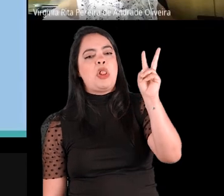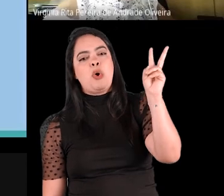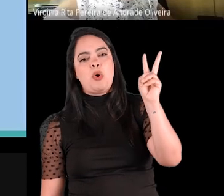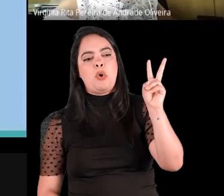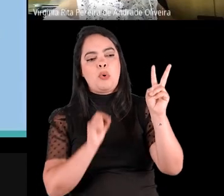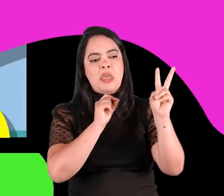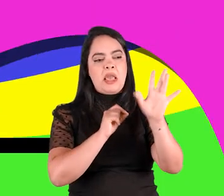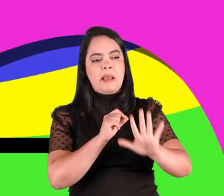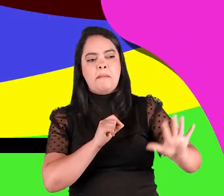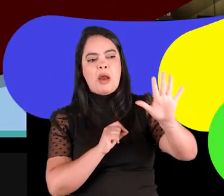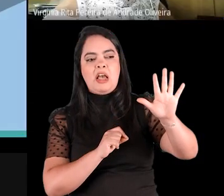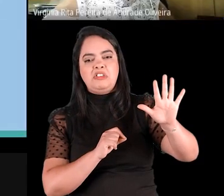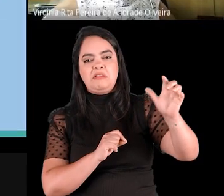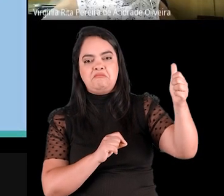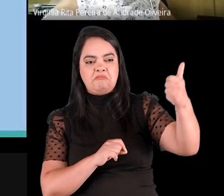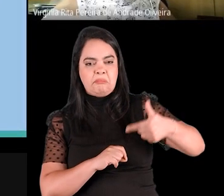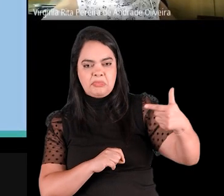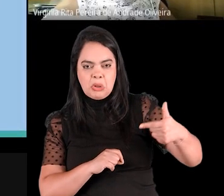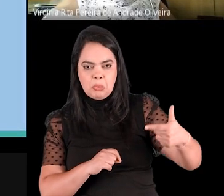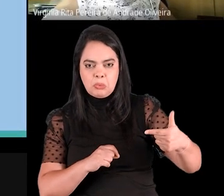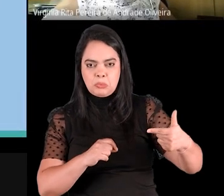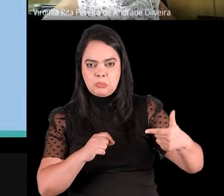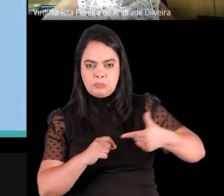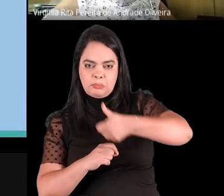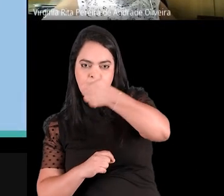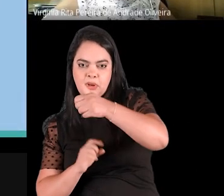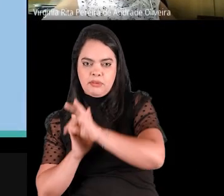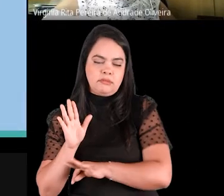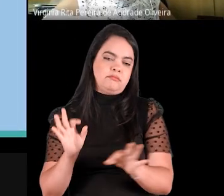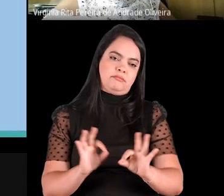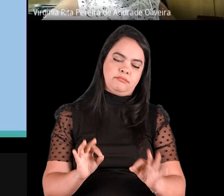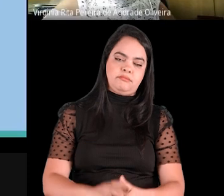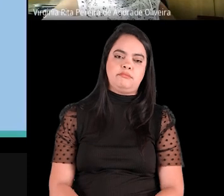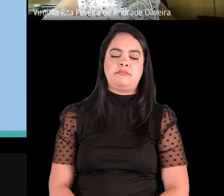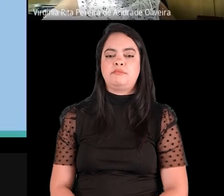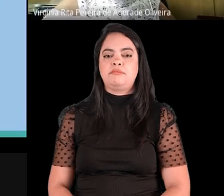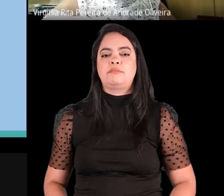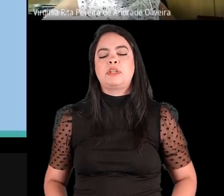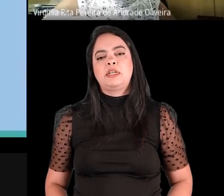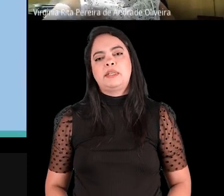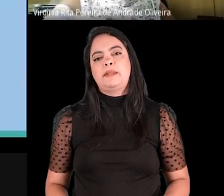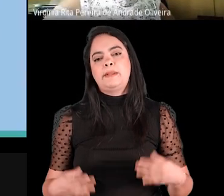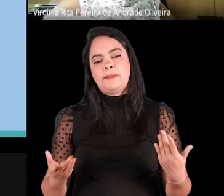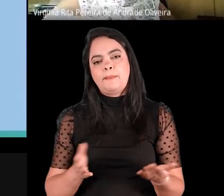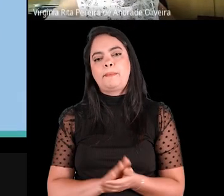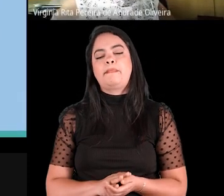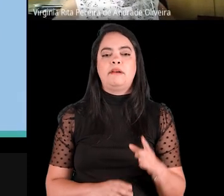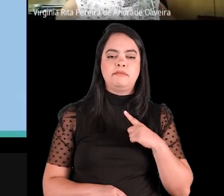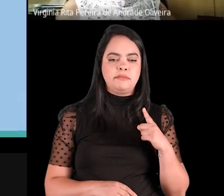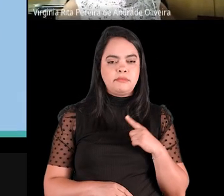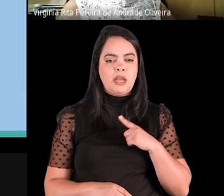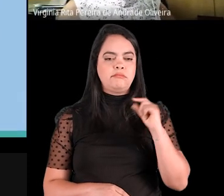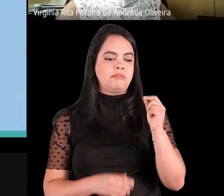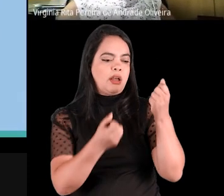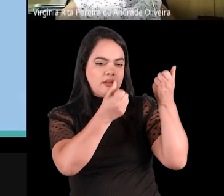escrito, né? Bom, então, para além da descrição, a gente vai ter, né? Lá na descrição